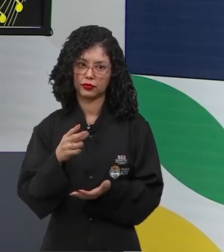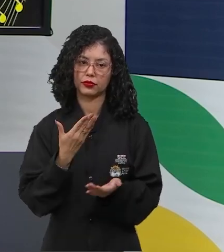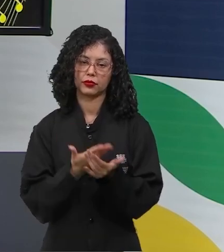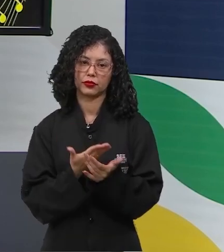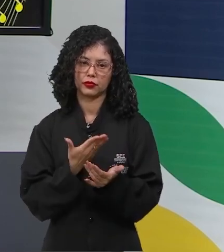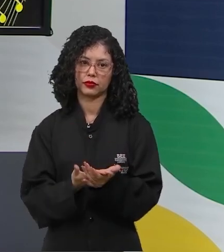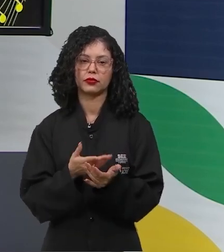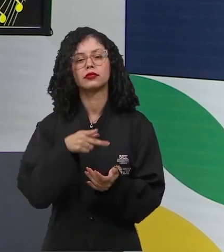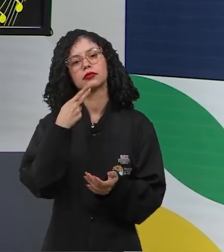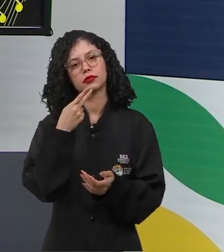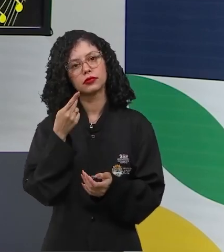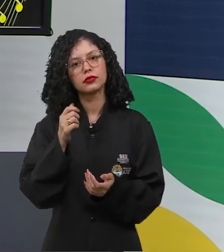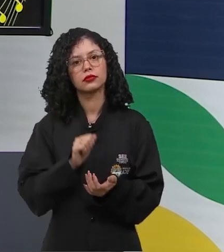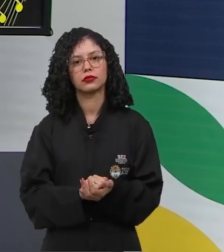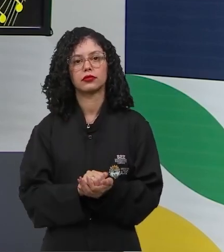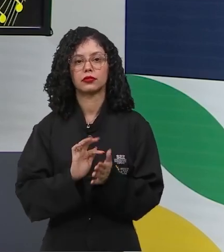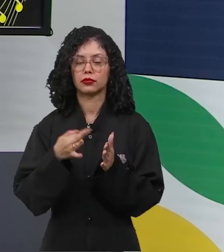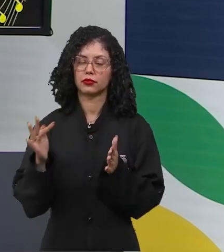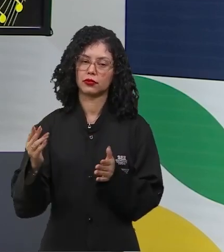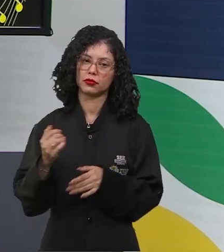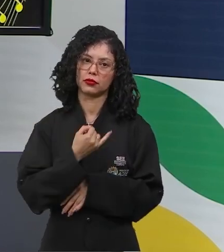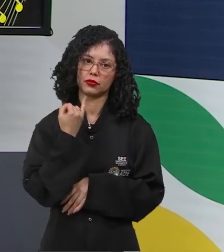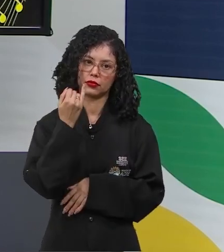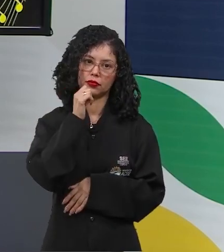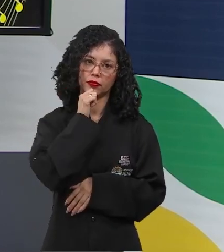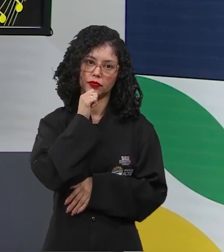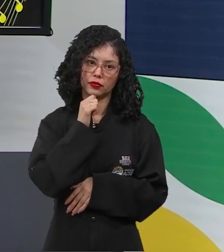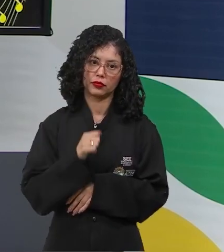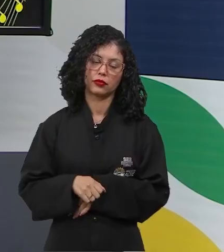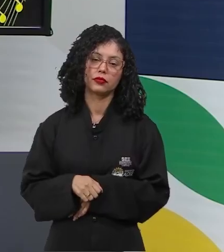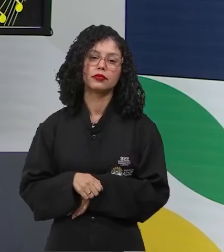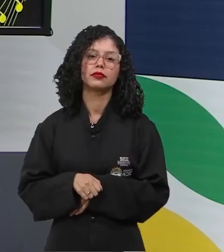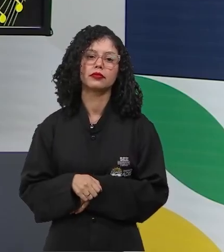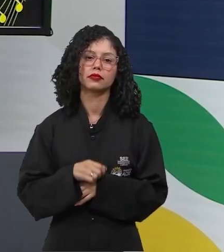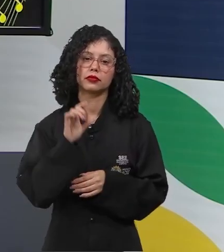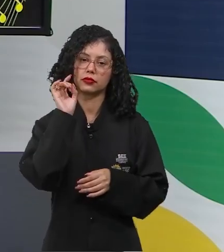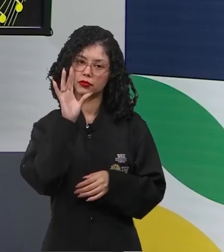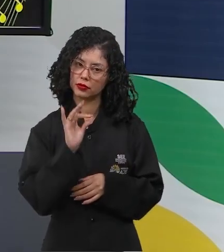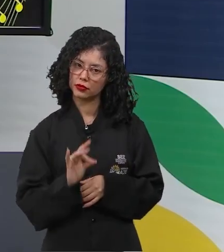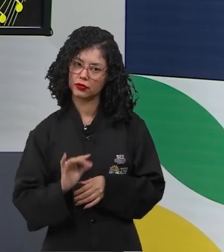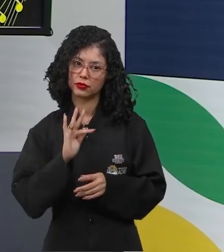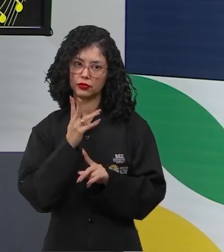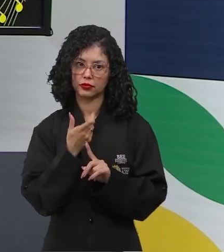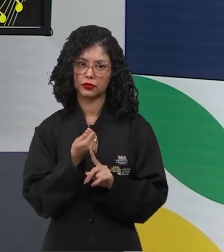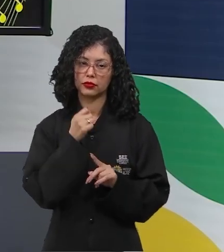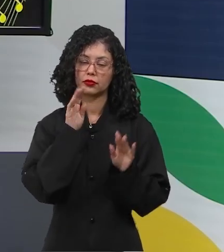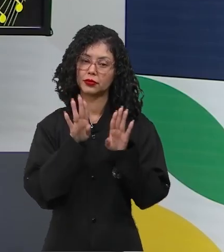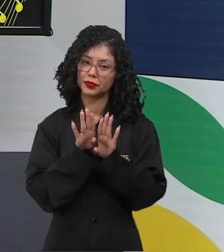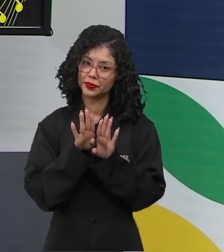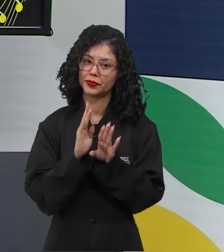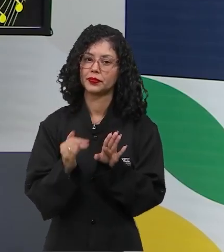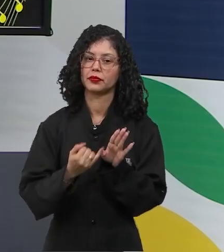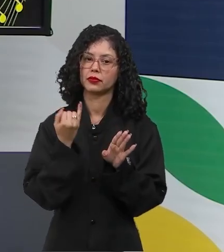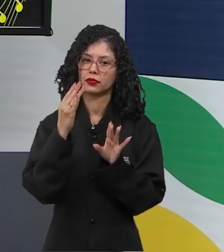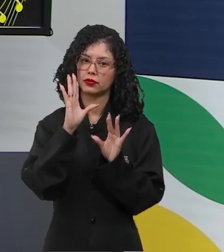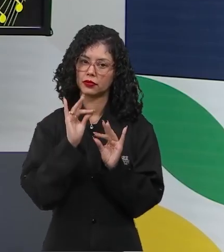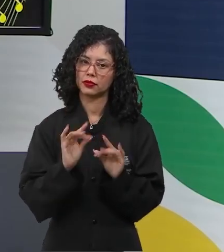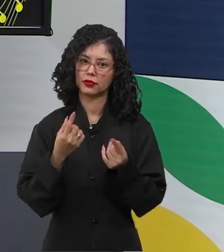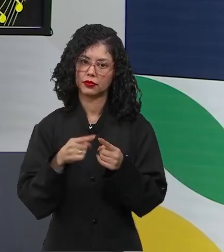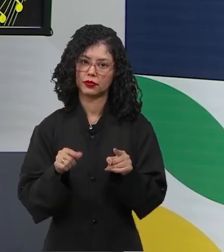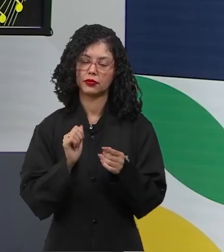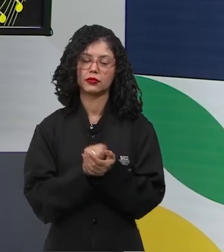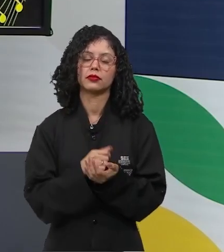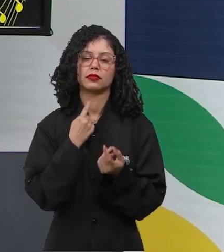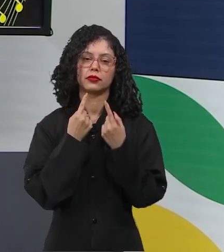aula a gente fala de uma função da música. A gente fala de função estética da arte, mas aqui a gente também fala dessa função estética da música,